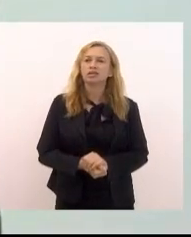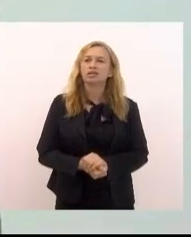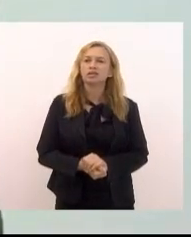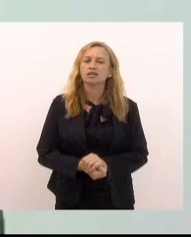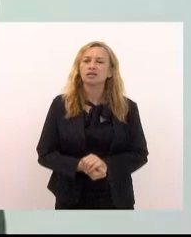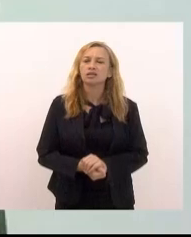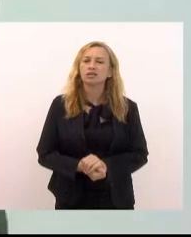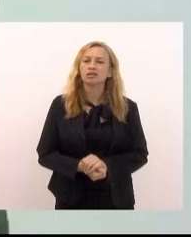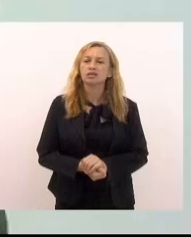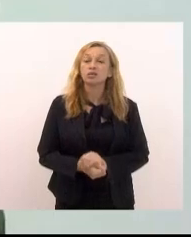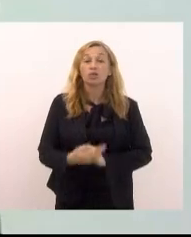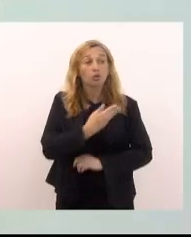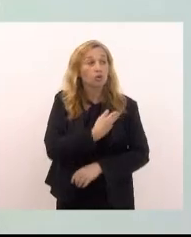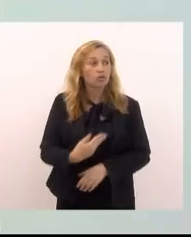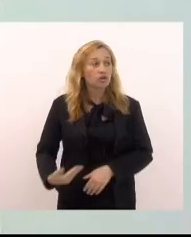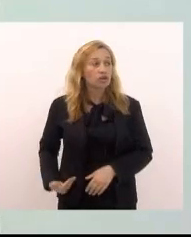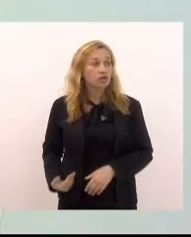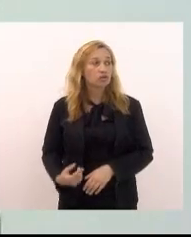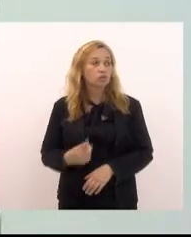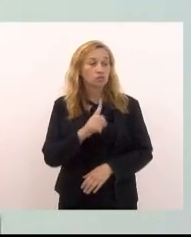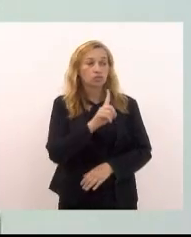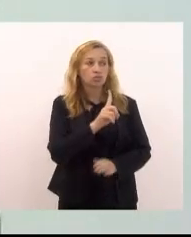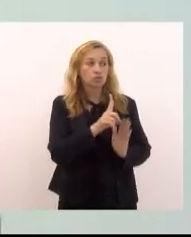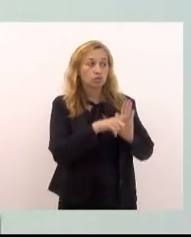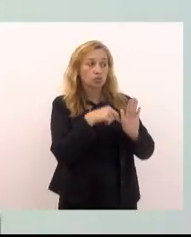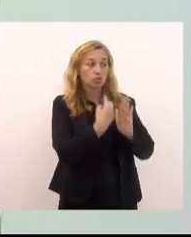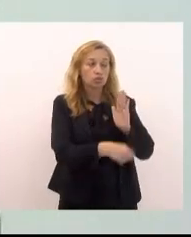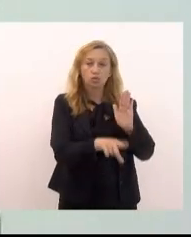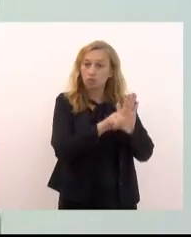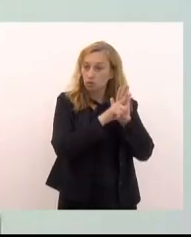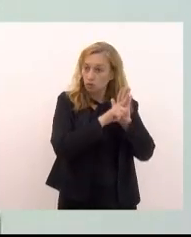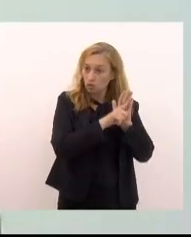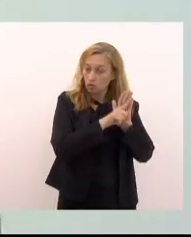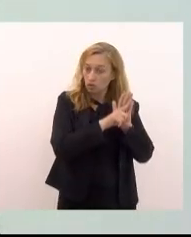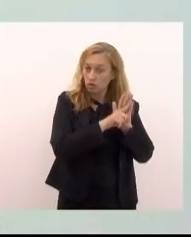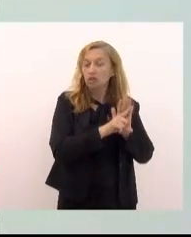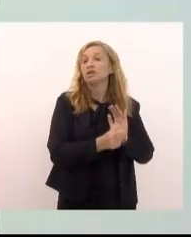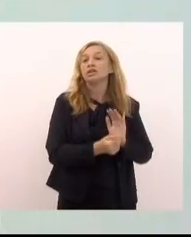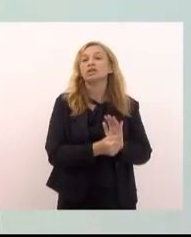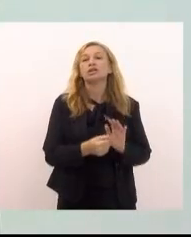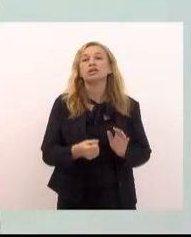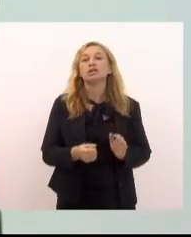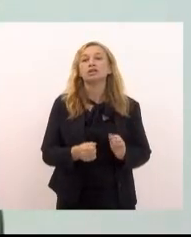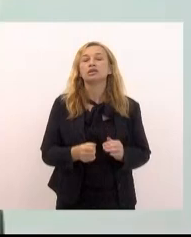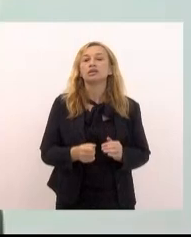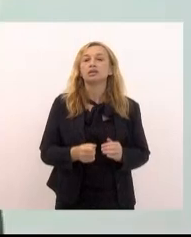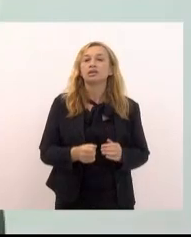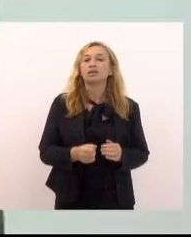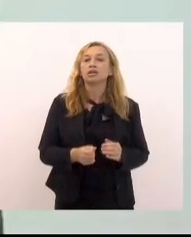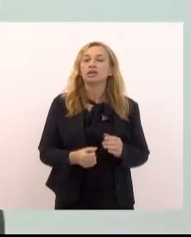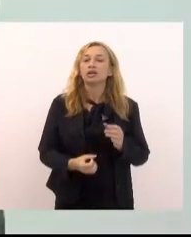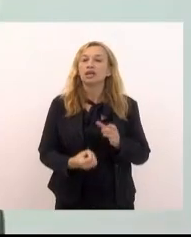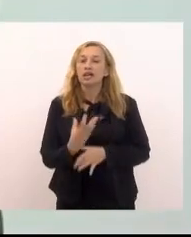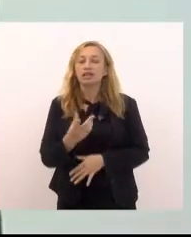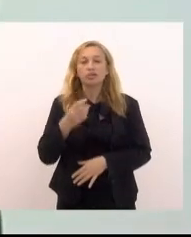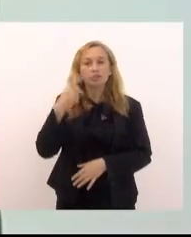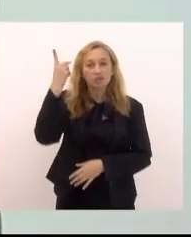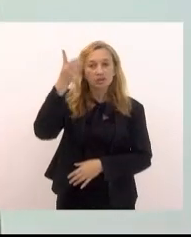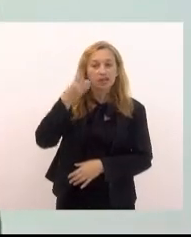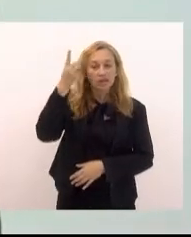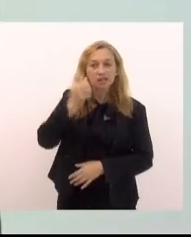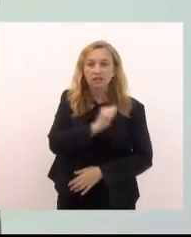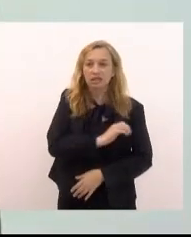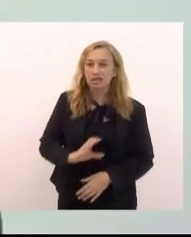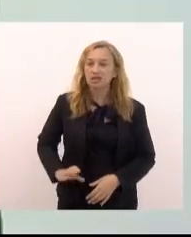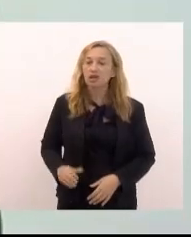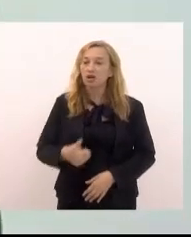que o governador vetou, de autoria do deputado André Siciliano. O primeiro, que diz